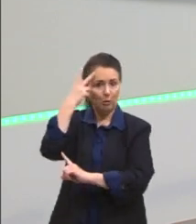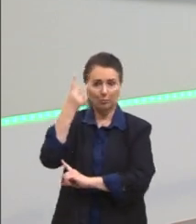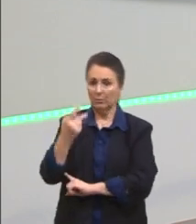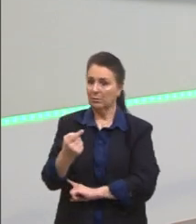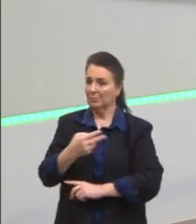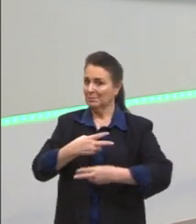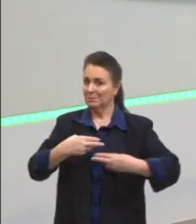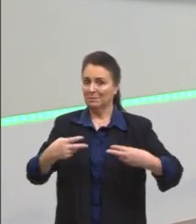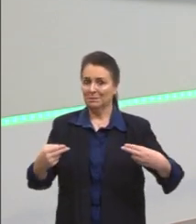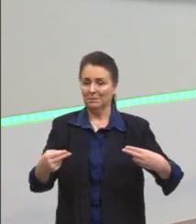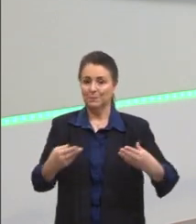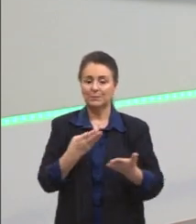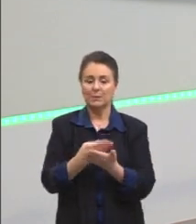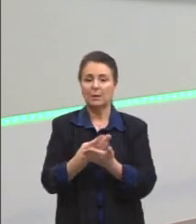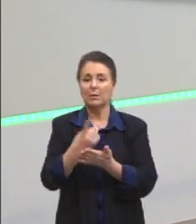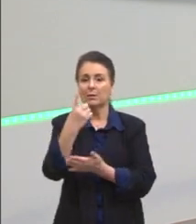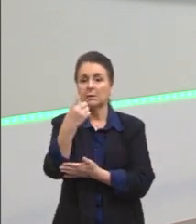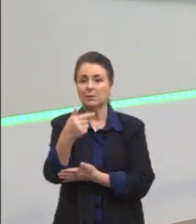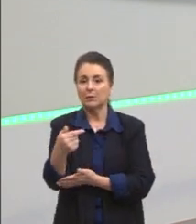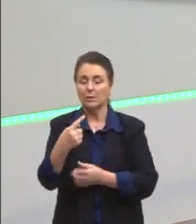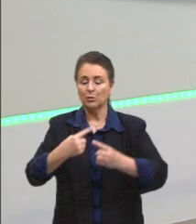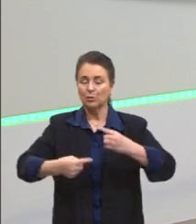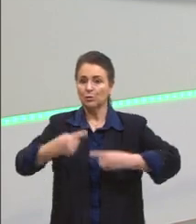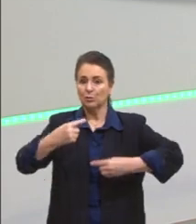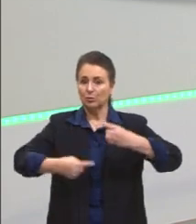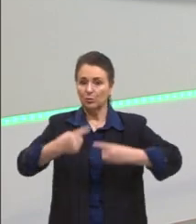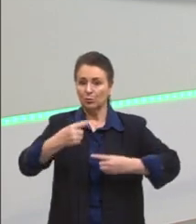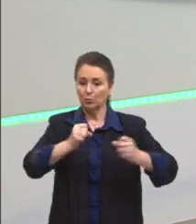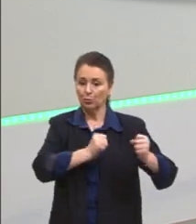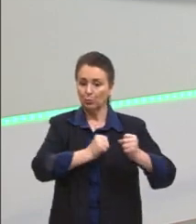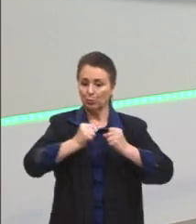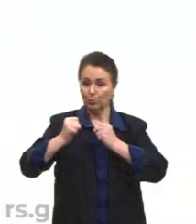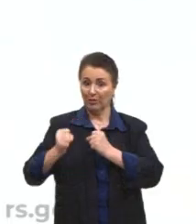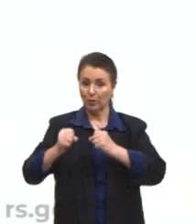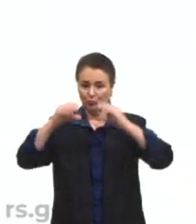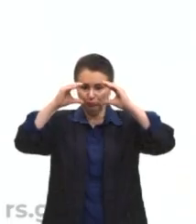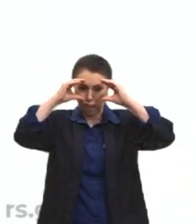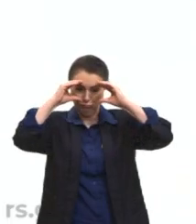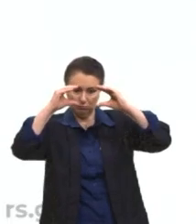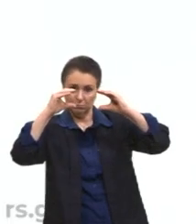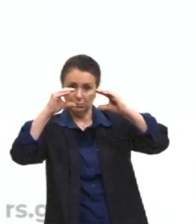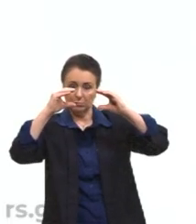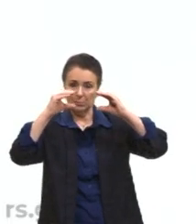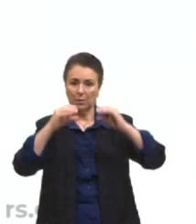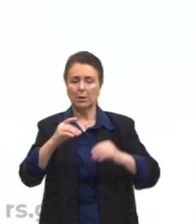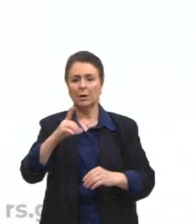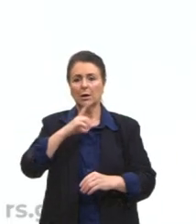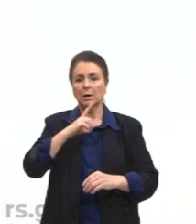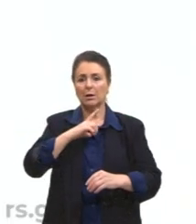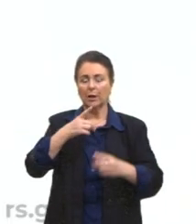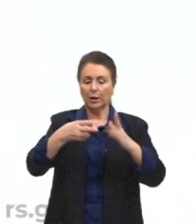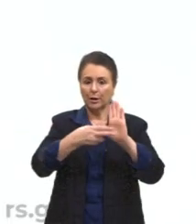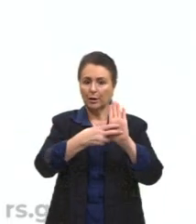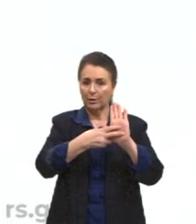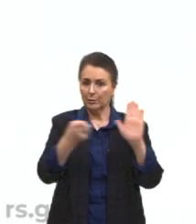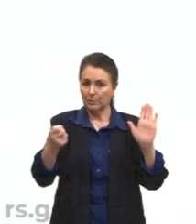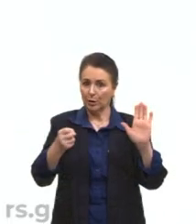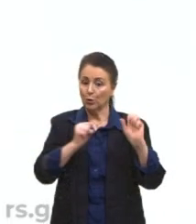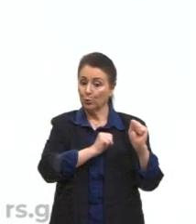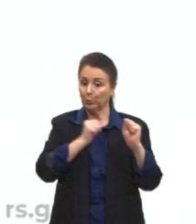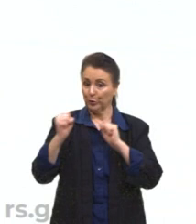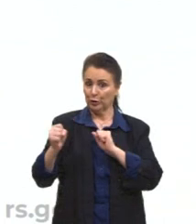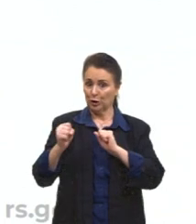na aula 17 nós discutimos a questão do Poder disciplinar né E aí vem a criminalidade o poder disciplinar